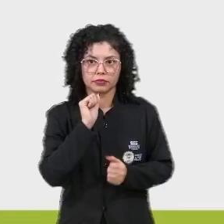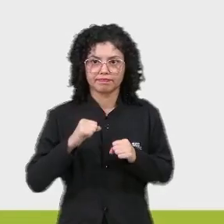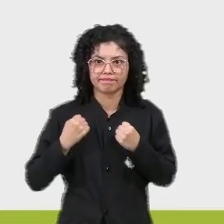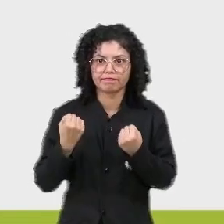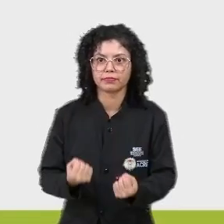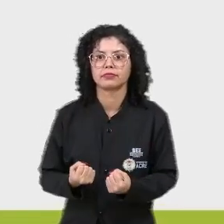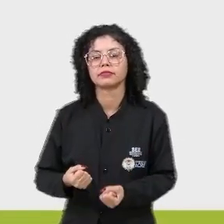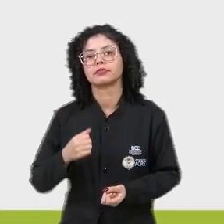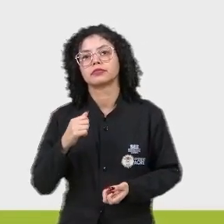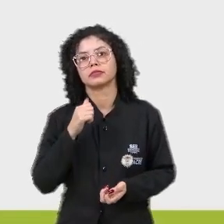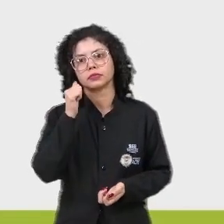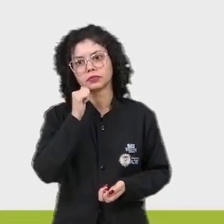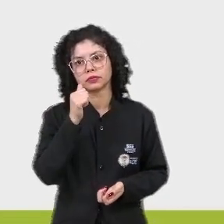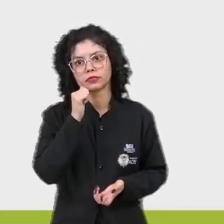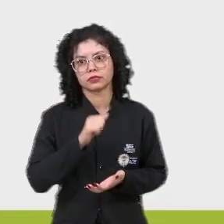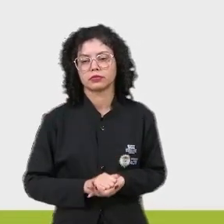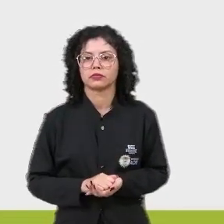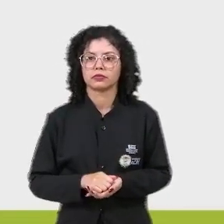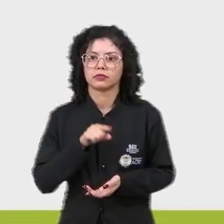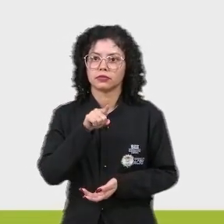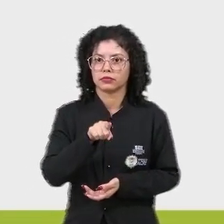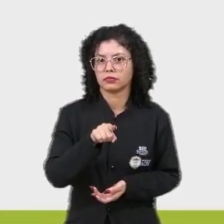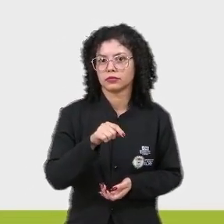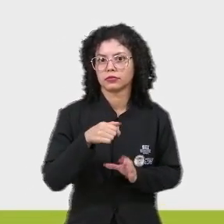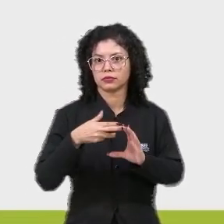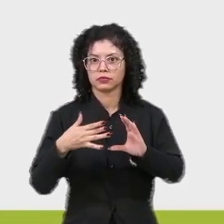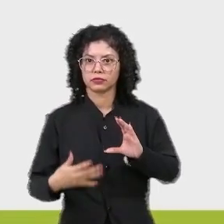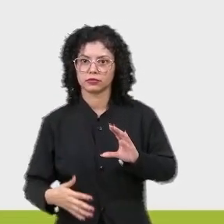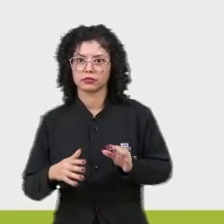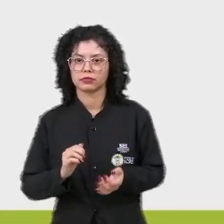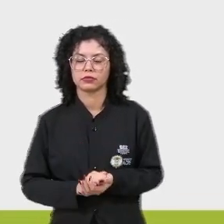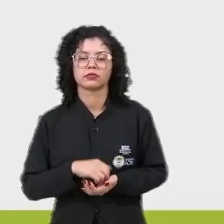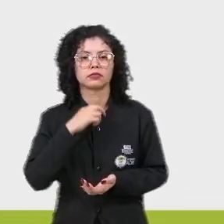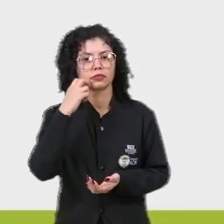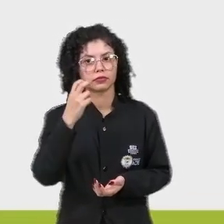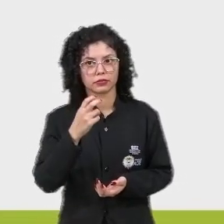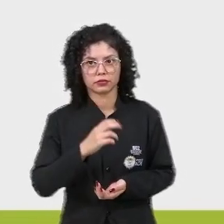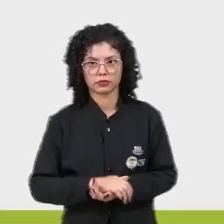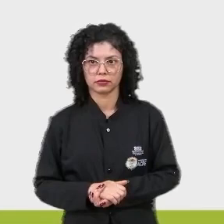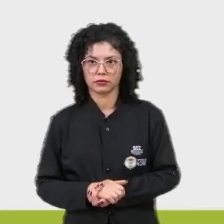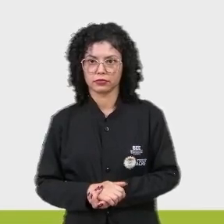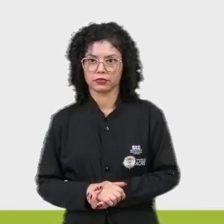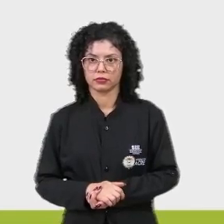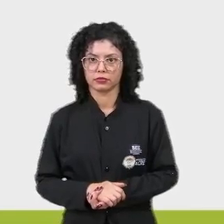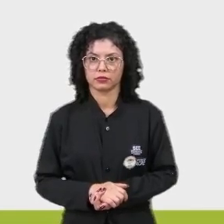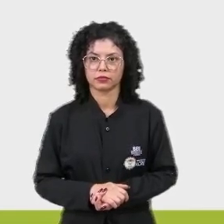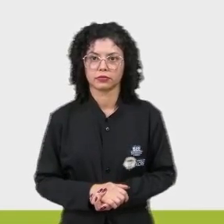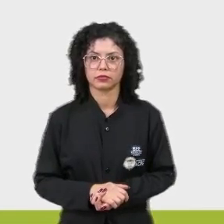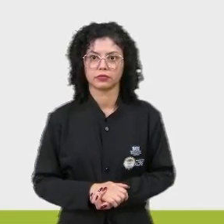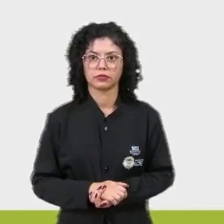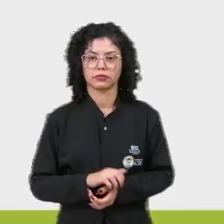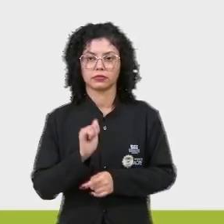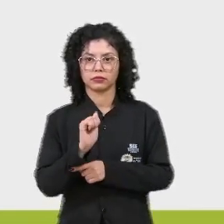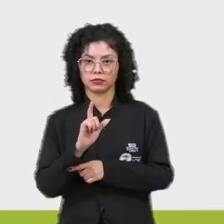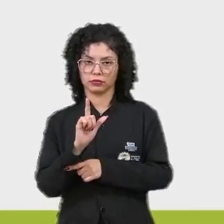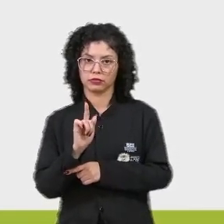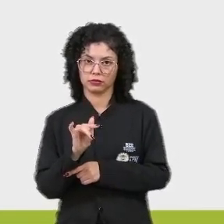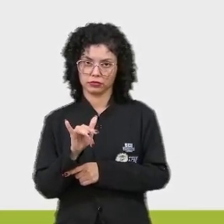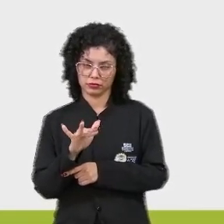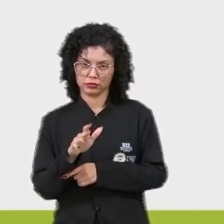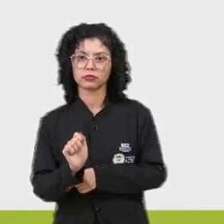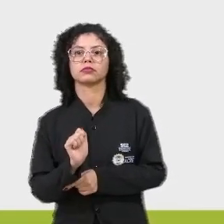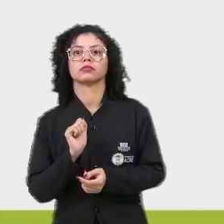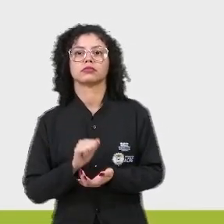muito pesada para a mulher, esta espécie ainda envergonhada. Adélia Prado, na